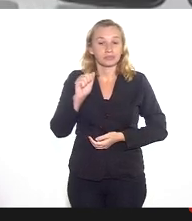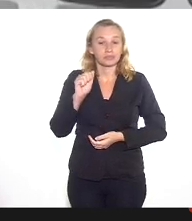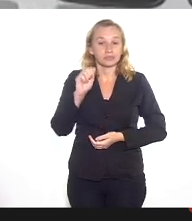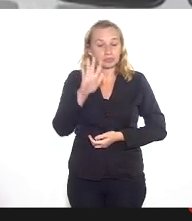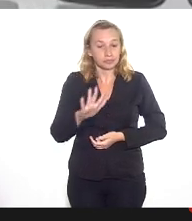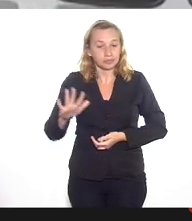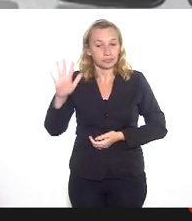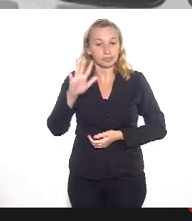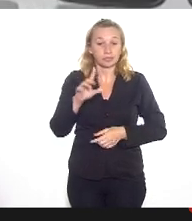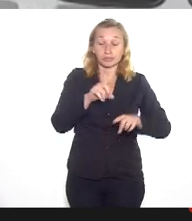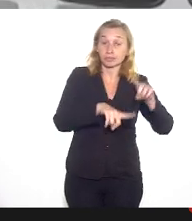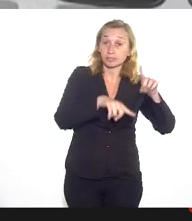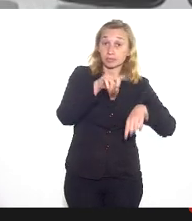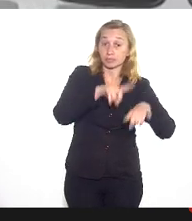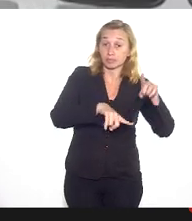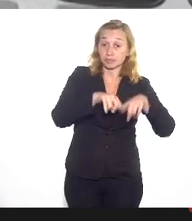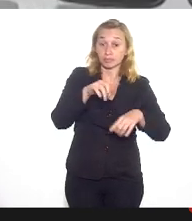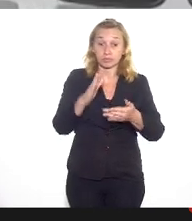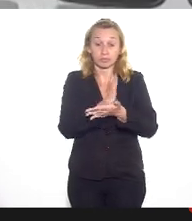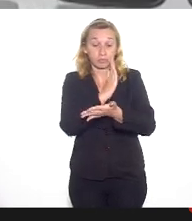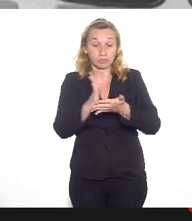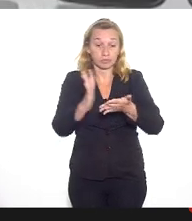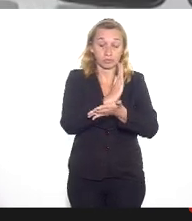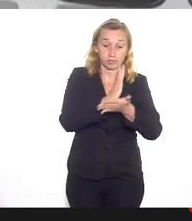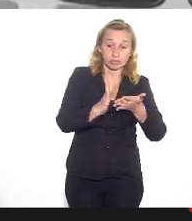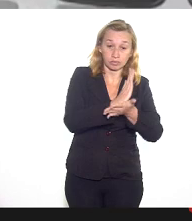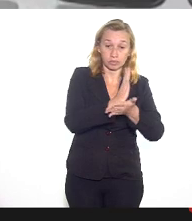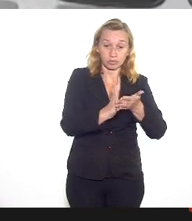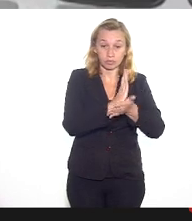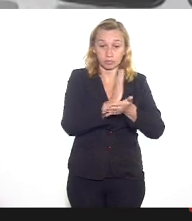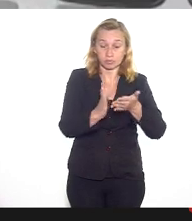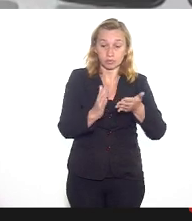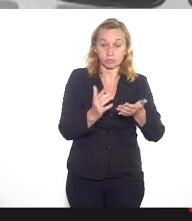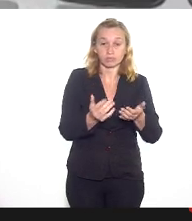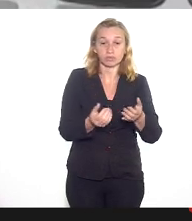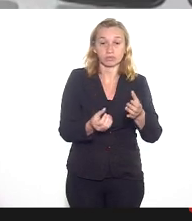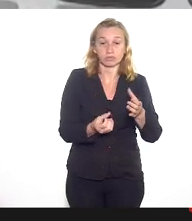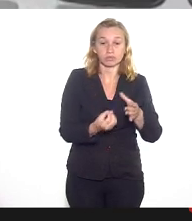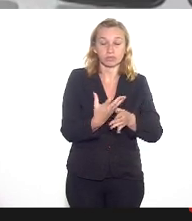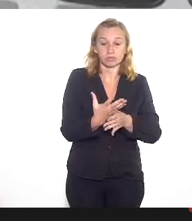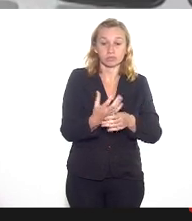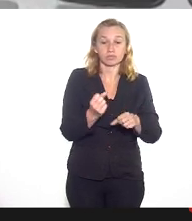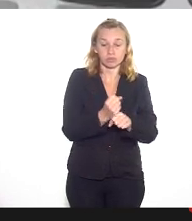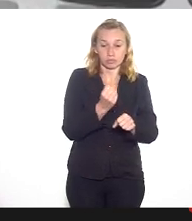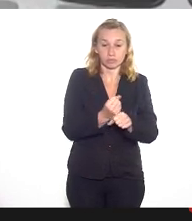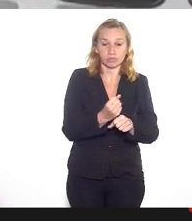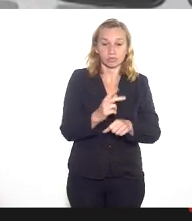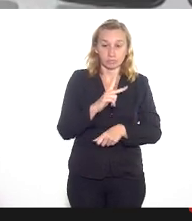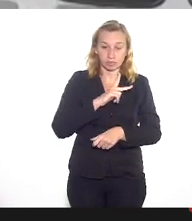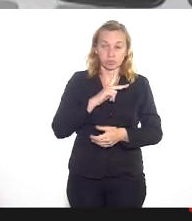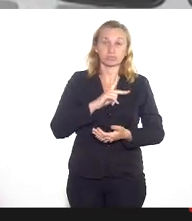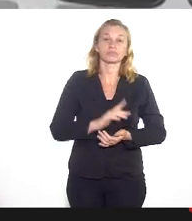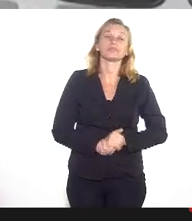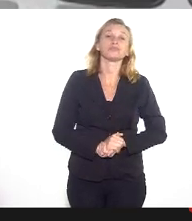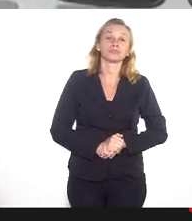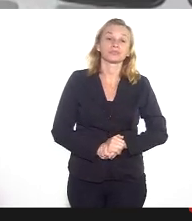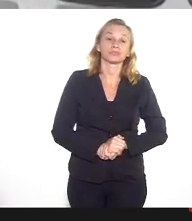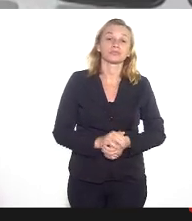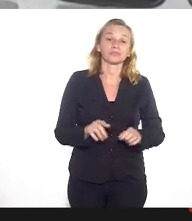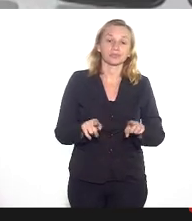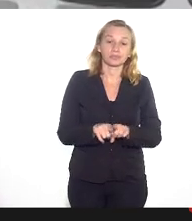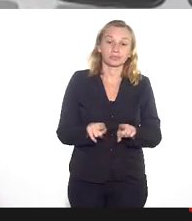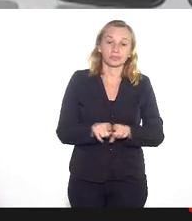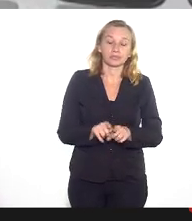nacionalizações de equipamentos e algumas instalações consideradas próprias, que acabaram repercutindo também em